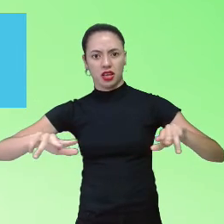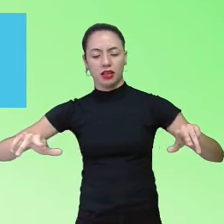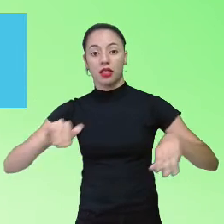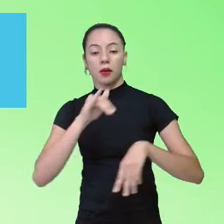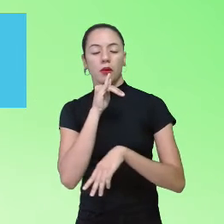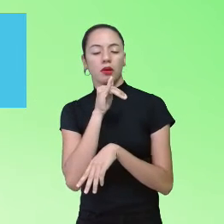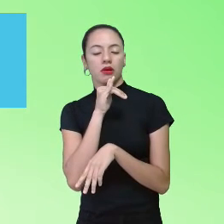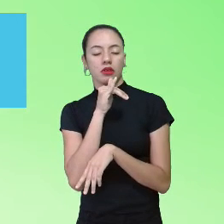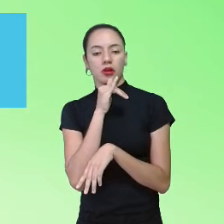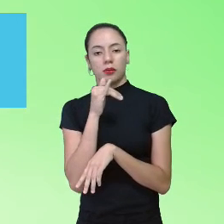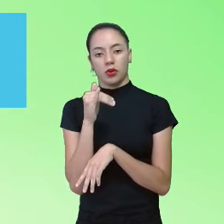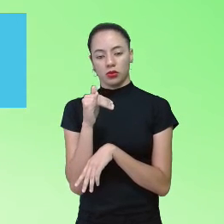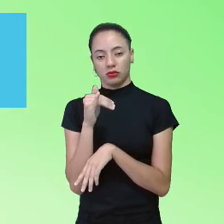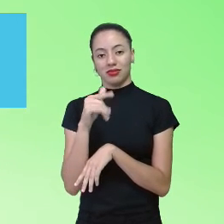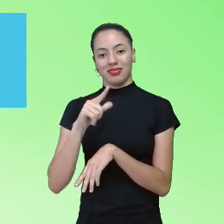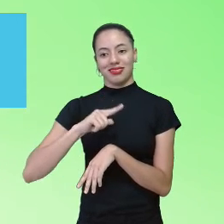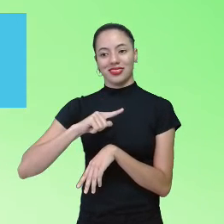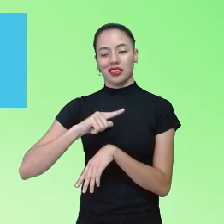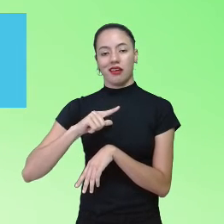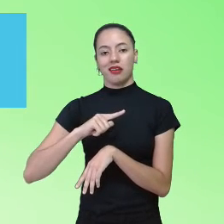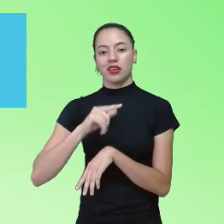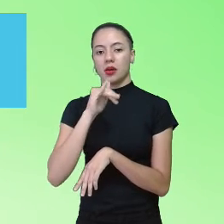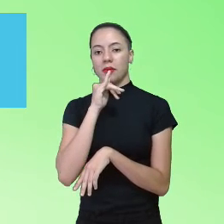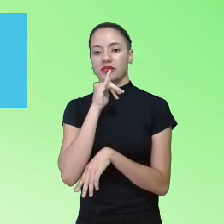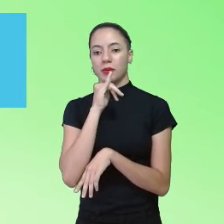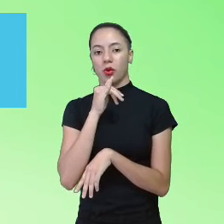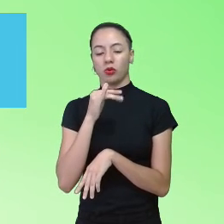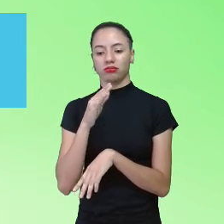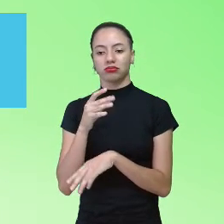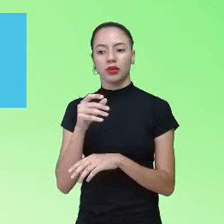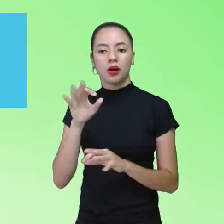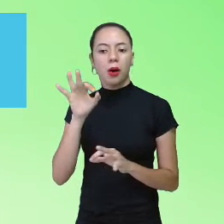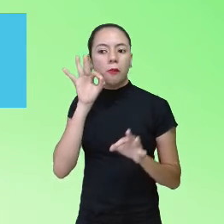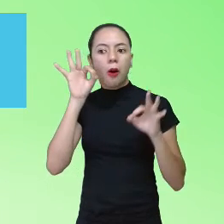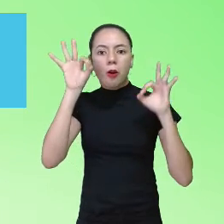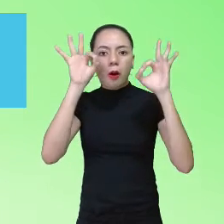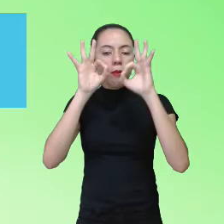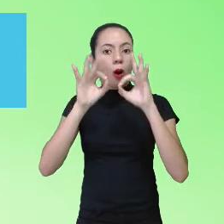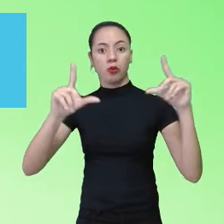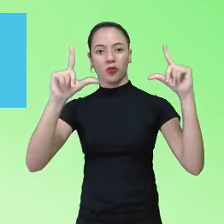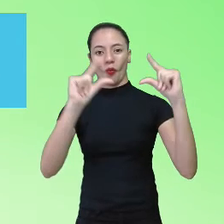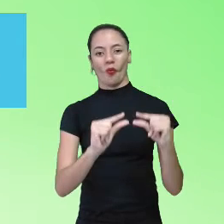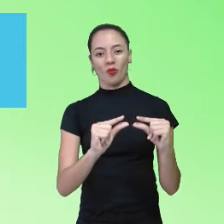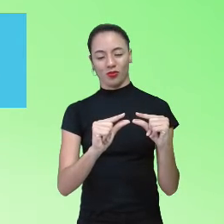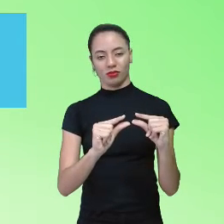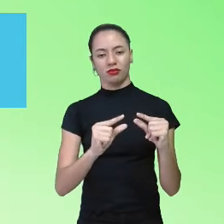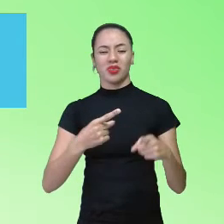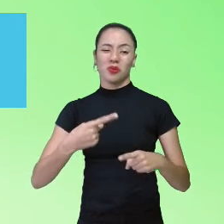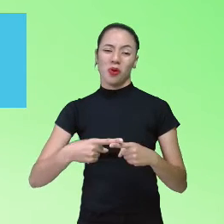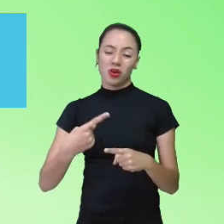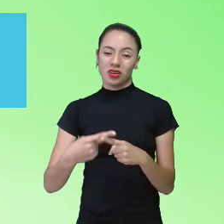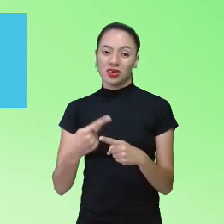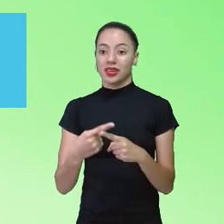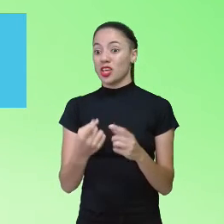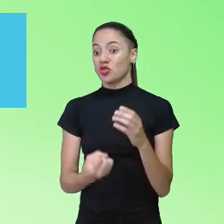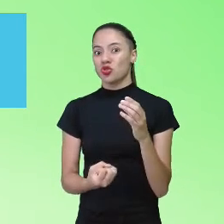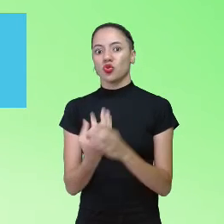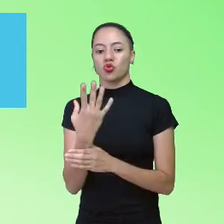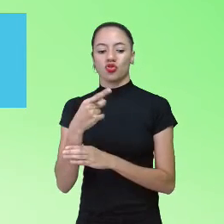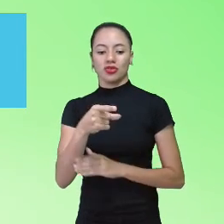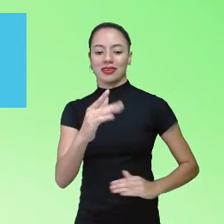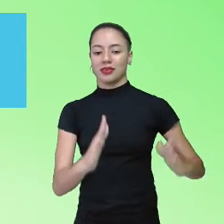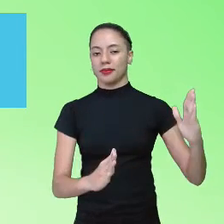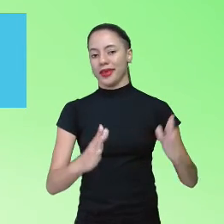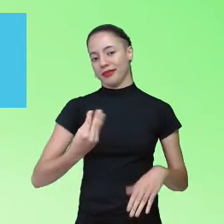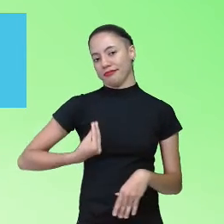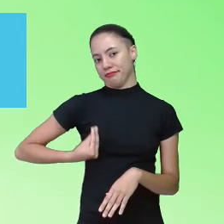exemplo, talvez a gente tenha menos propensão a ter um problema de acne. Sim, né? sim. Que é uma coisa que aparece já nesse período da vida.